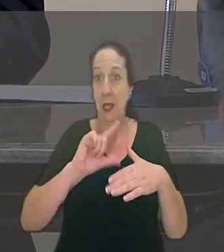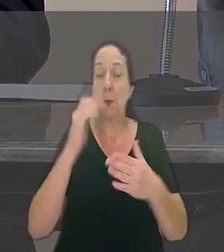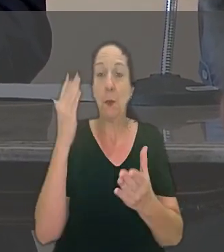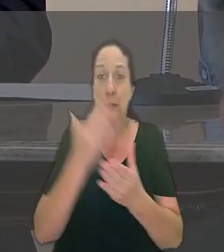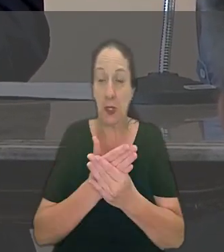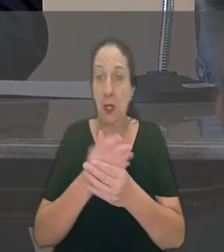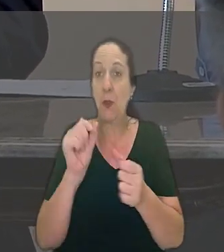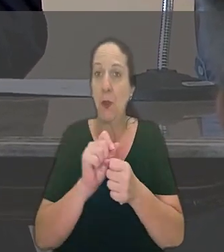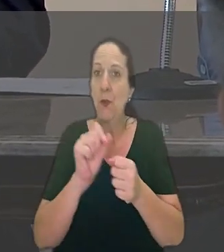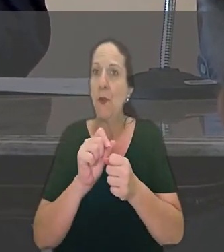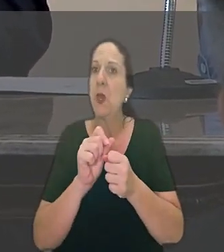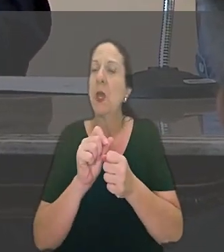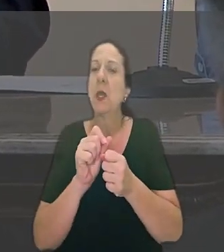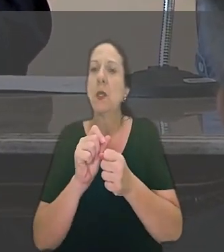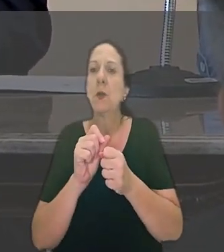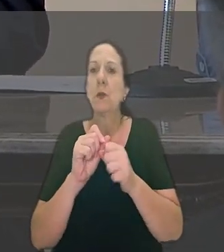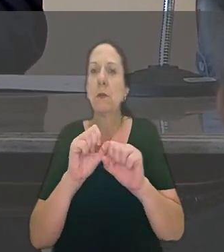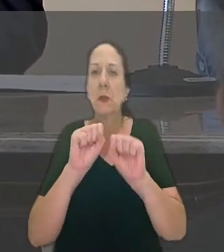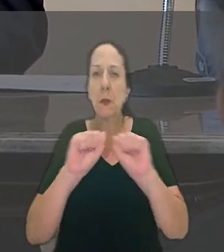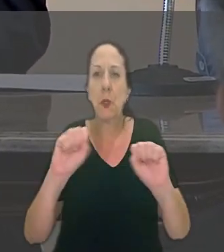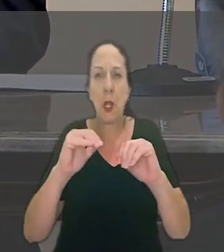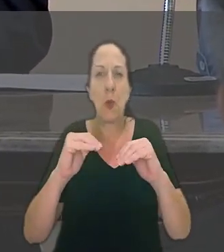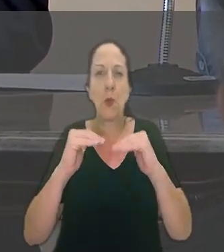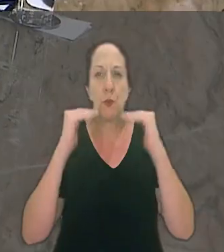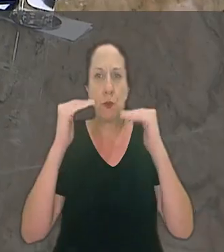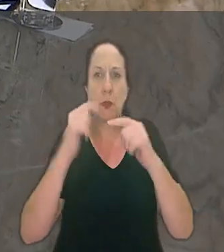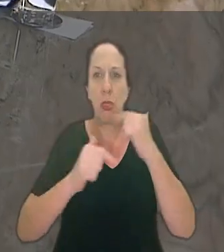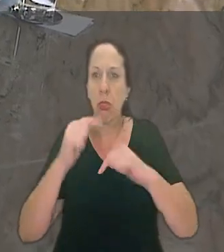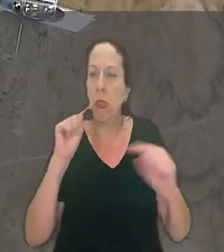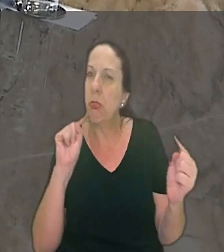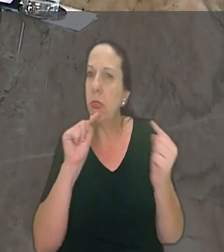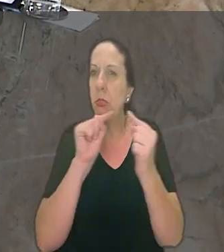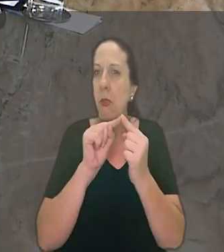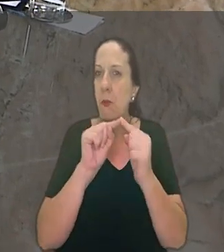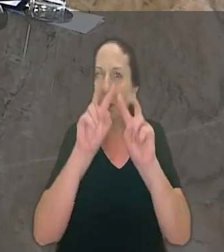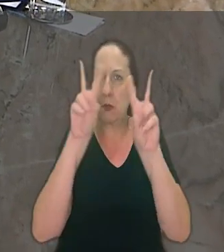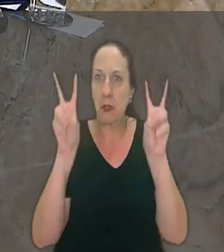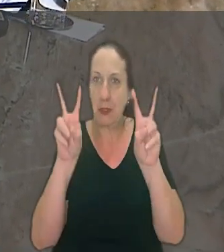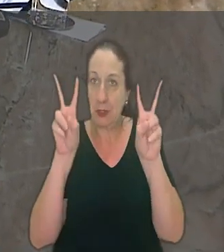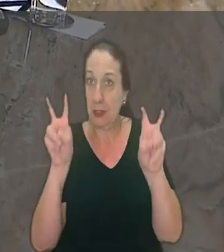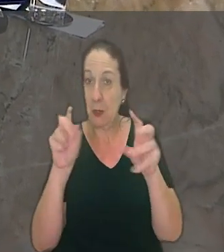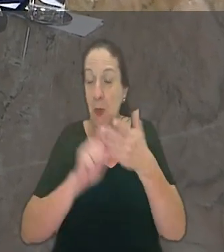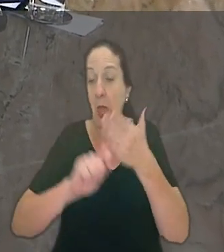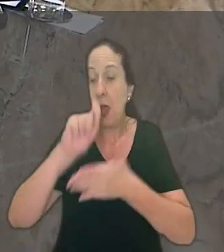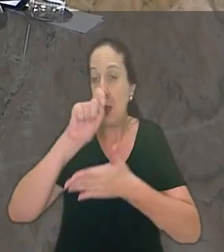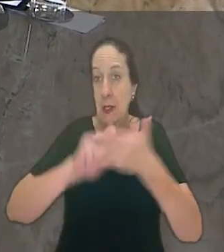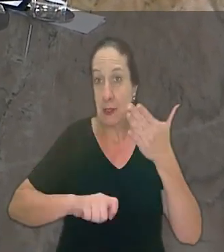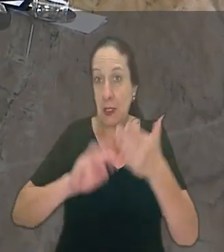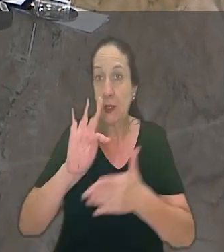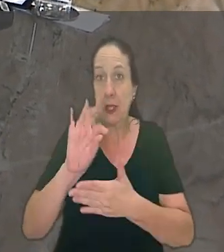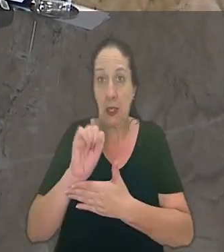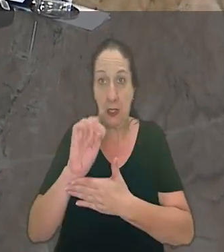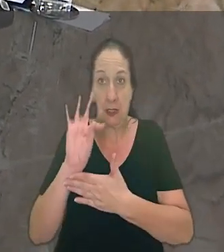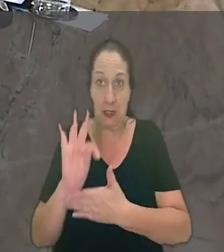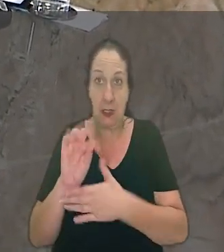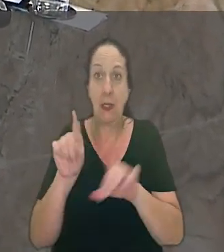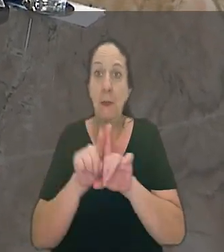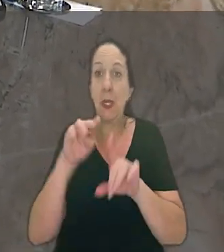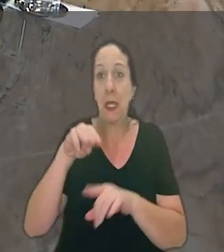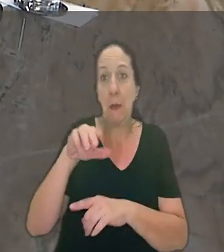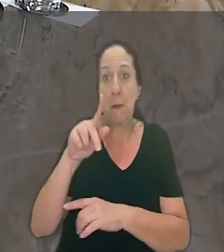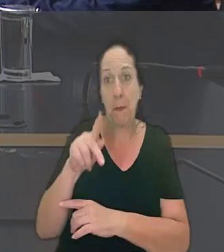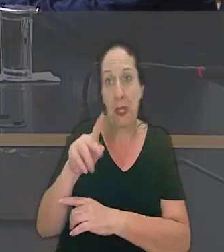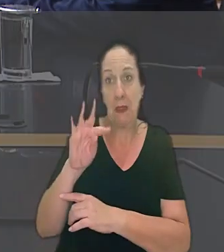de conciliação realizadas pelo Tribunal Superior do Trabalho. Esse é o objetivo de termo de cooperação assinado pelo TST e